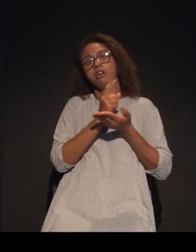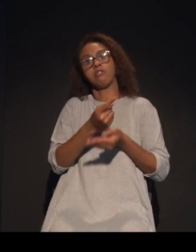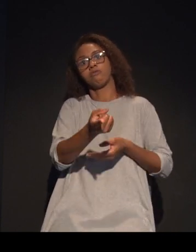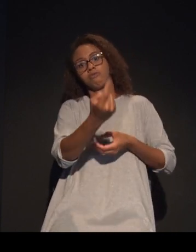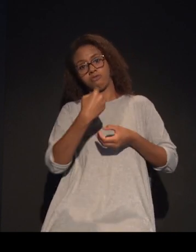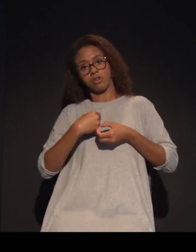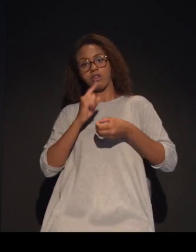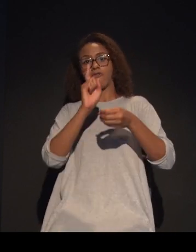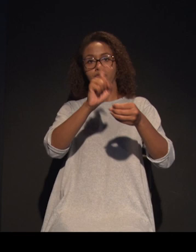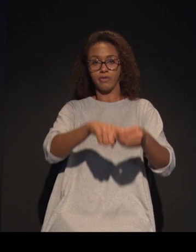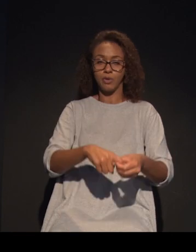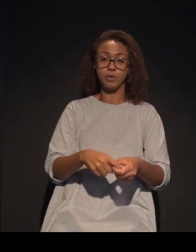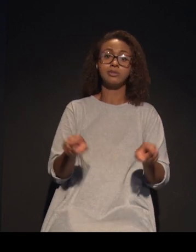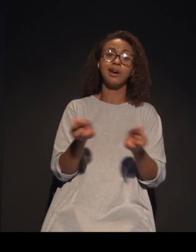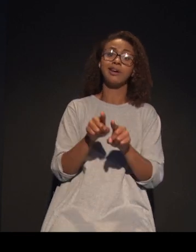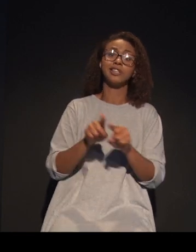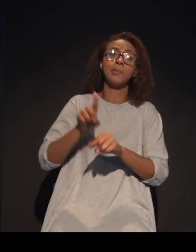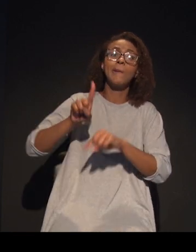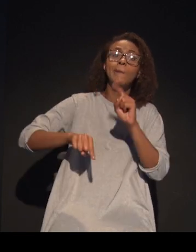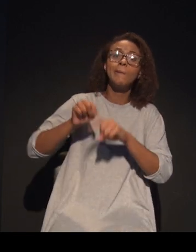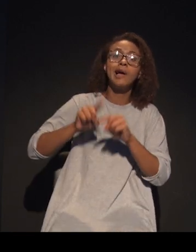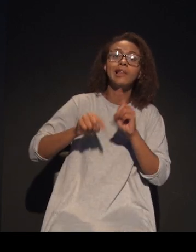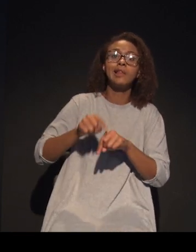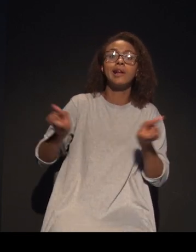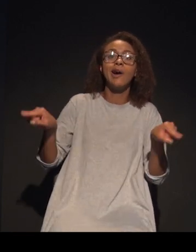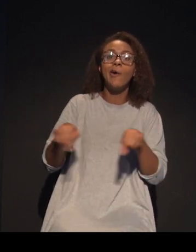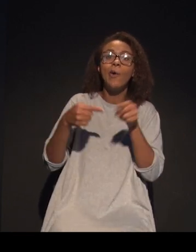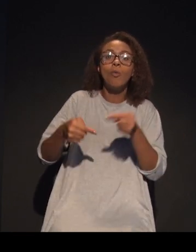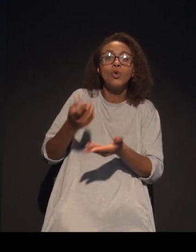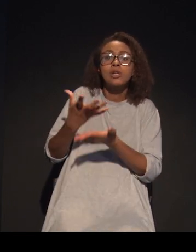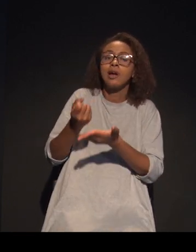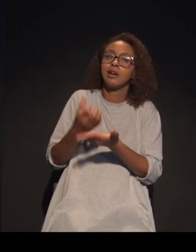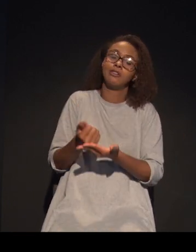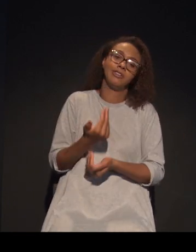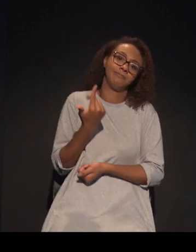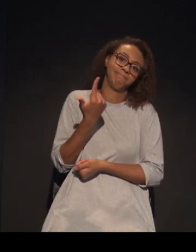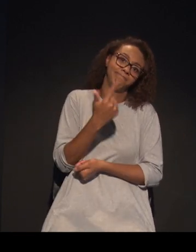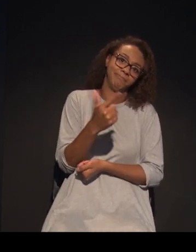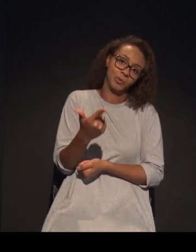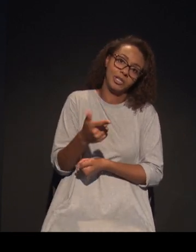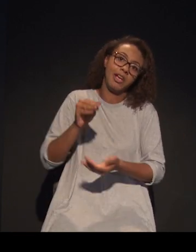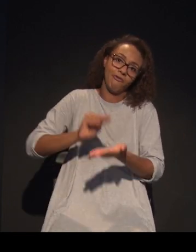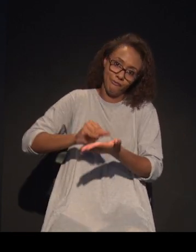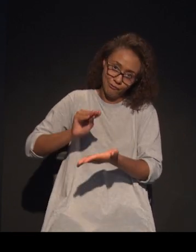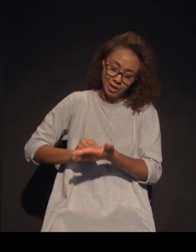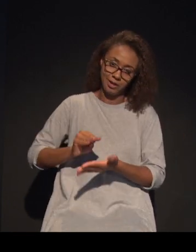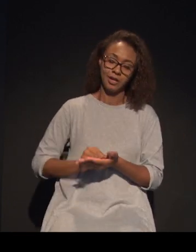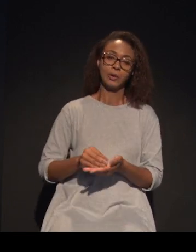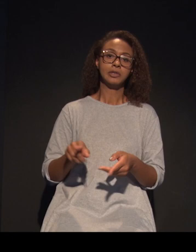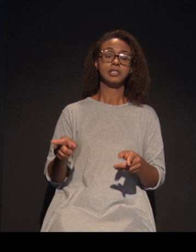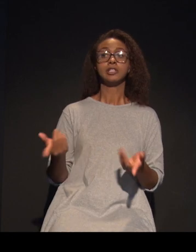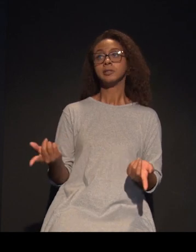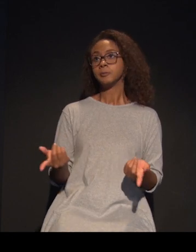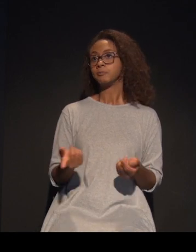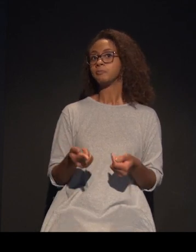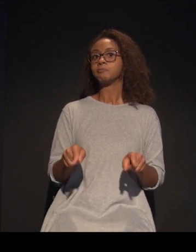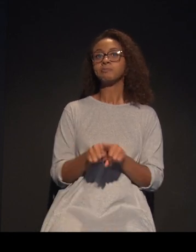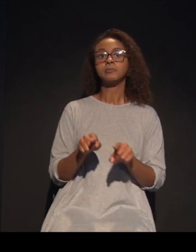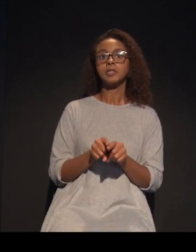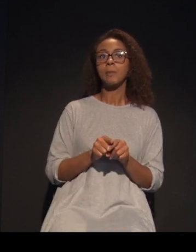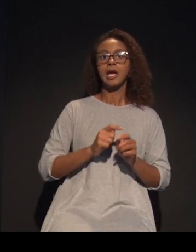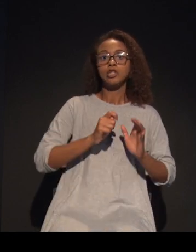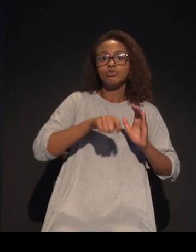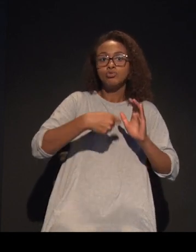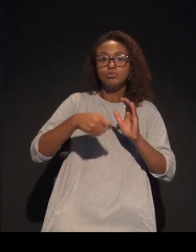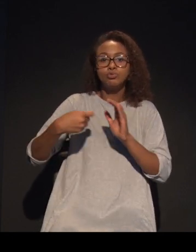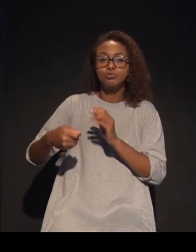temos equipamento de gravação de música tradicional do povo no campeonato para o arquivo não temos equipamento de filmagem para